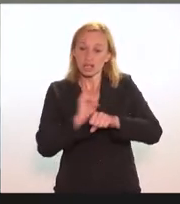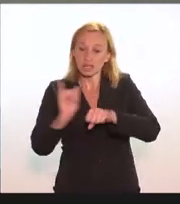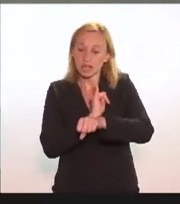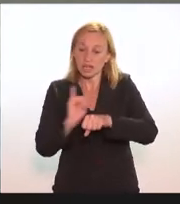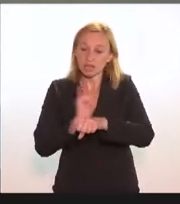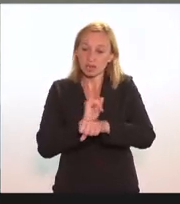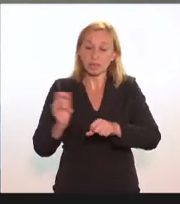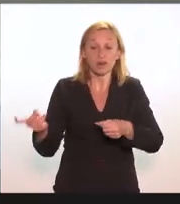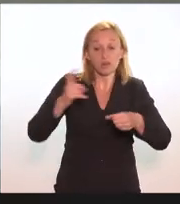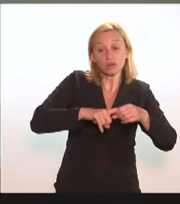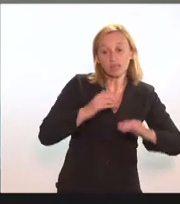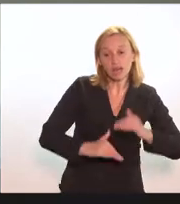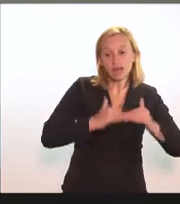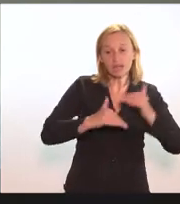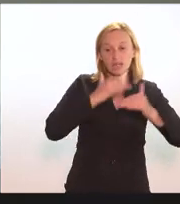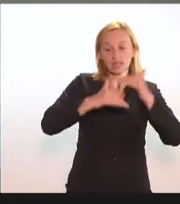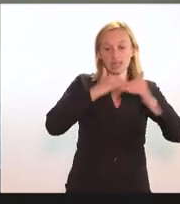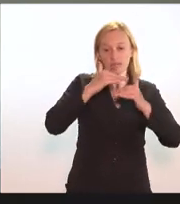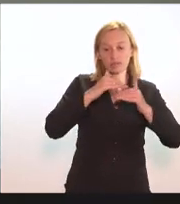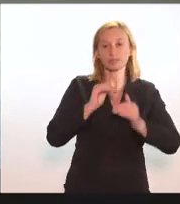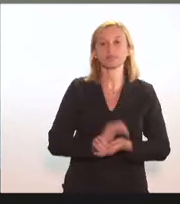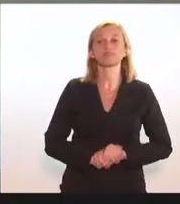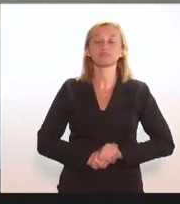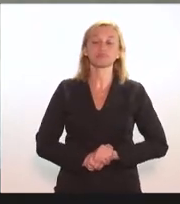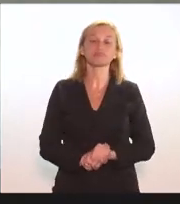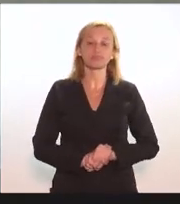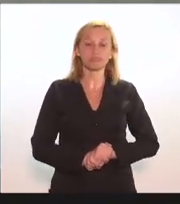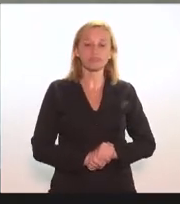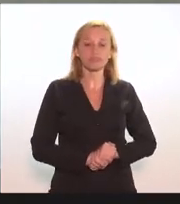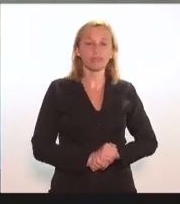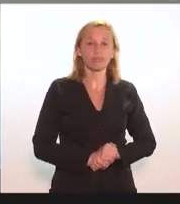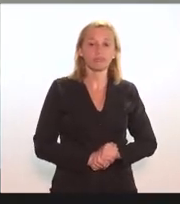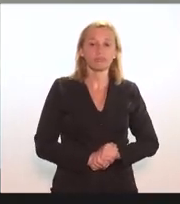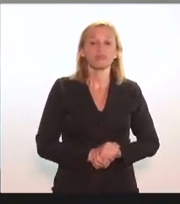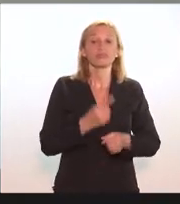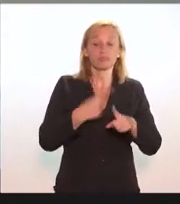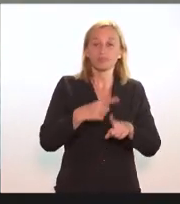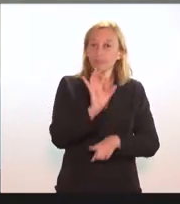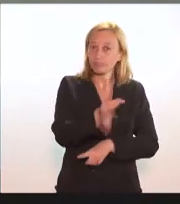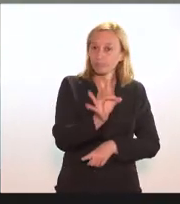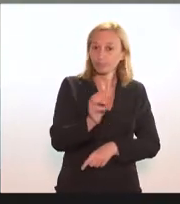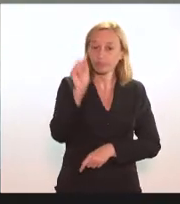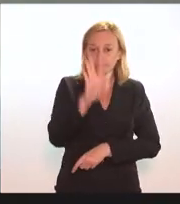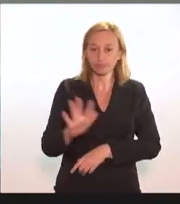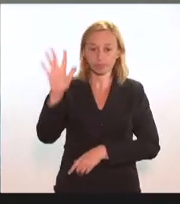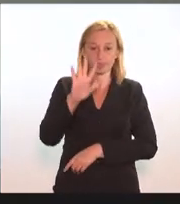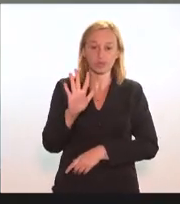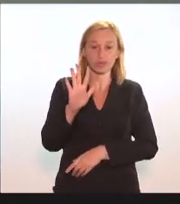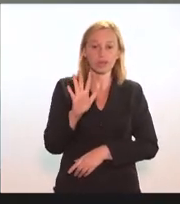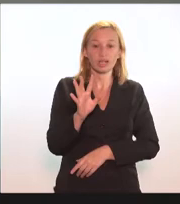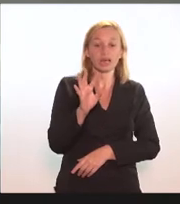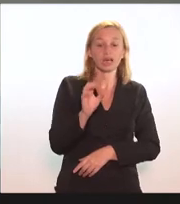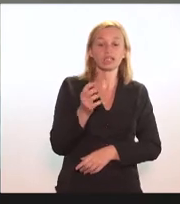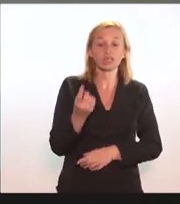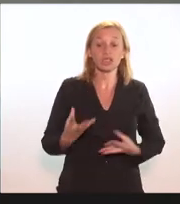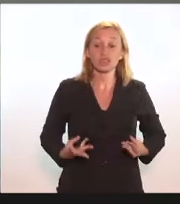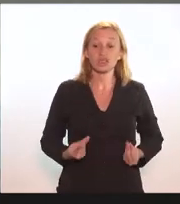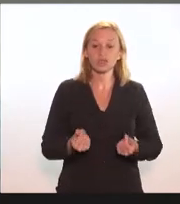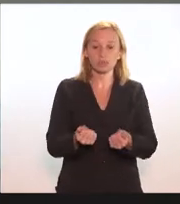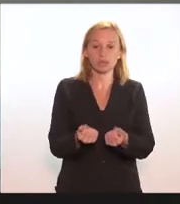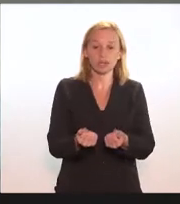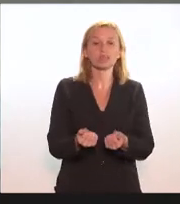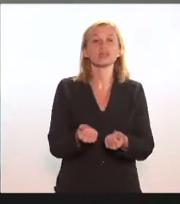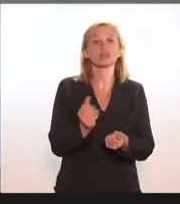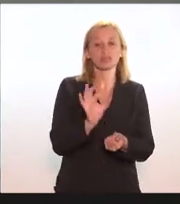medidas de arroz e despesa de forma geral. Porque, de forma geral, as medidas de despesa estão